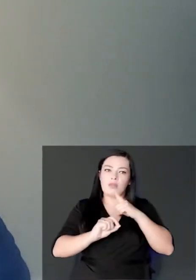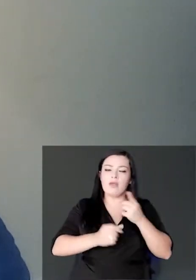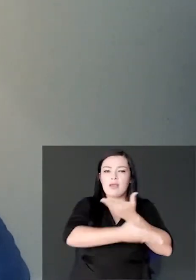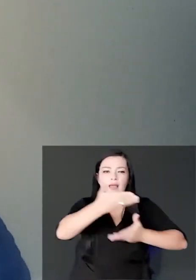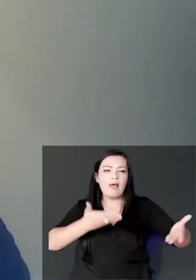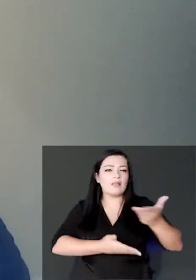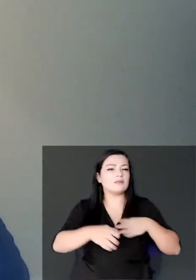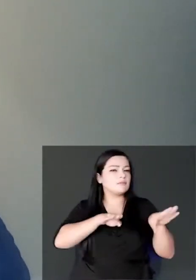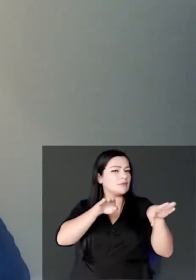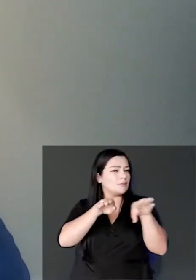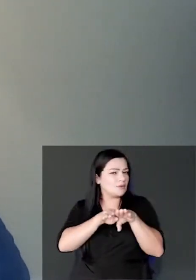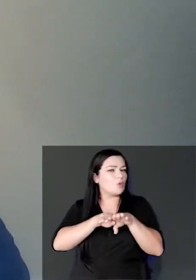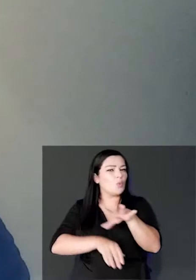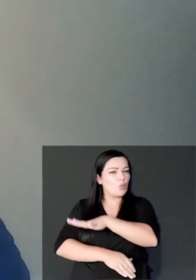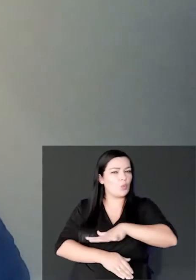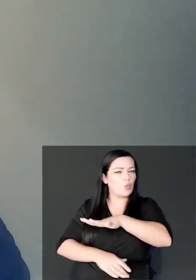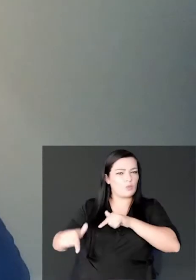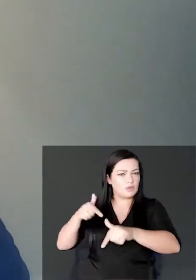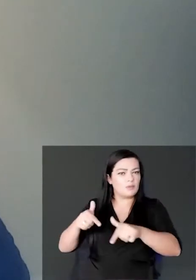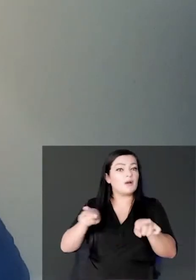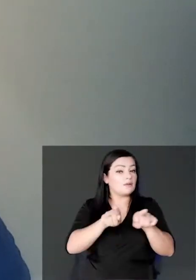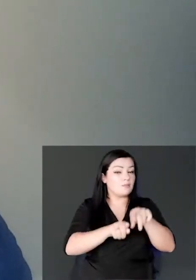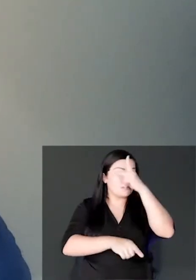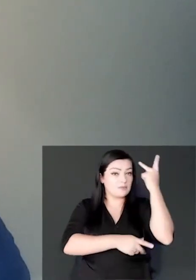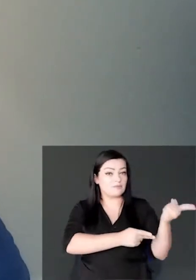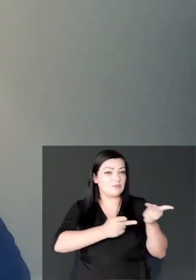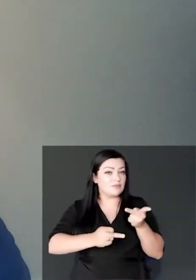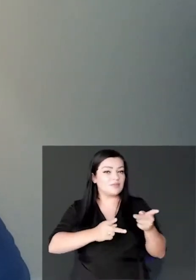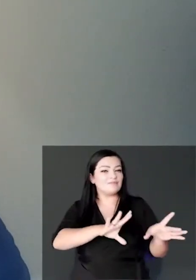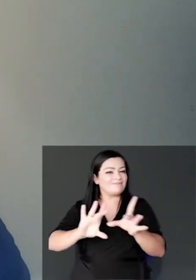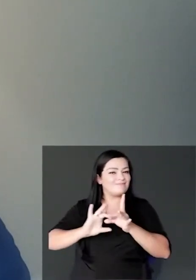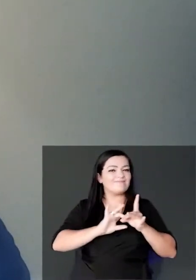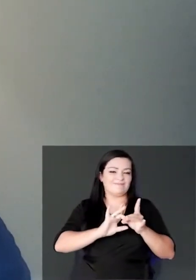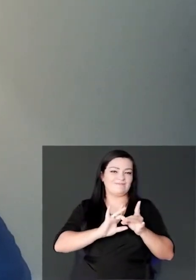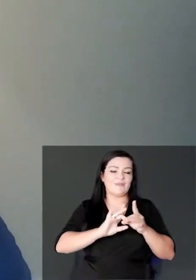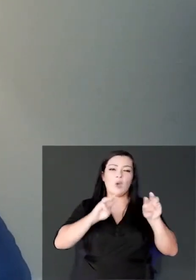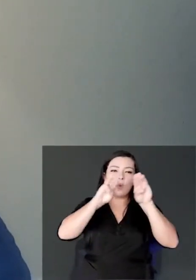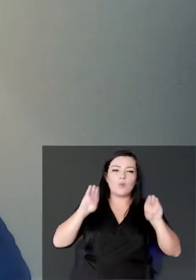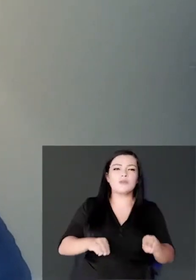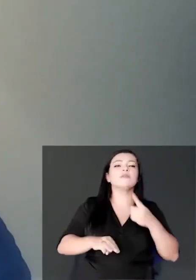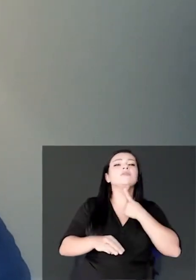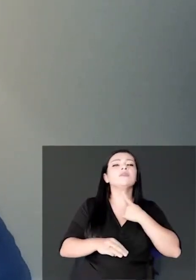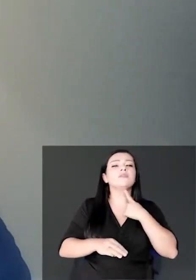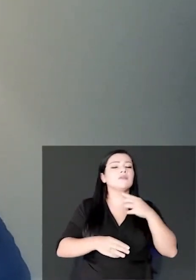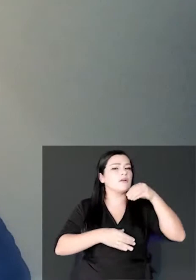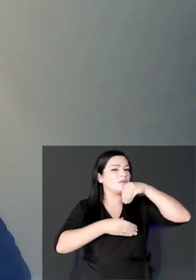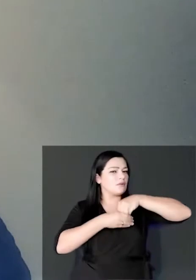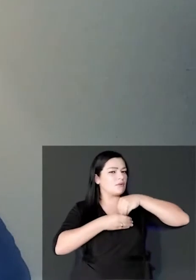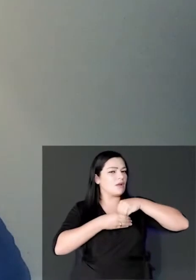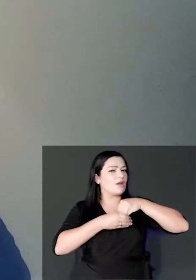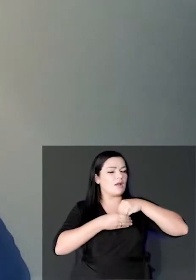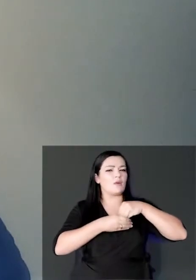democráticas, participativas e acessíveis, tanto com seus trabalhadores quanto com seus públicos. O museu que eu desejo é